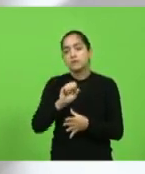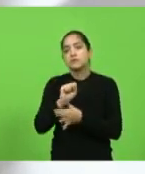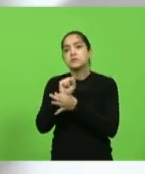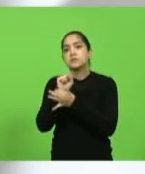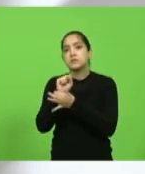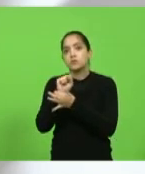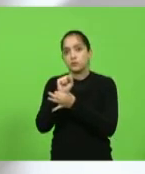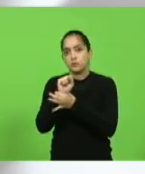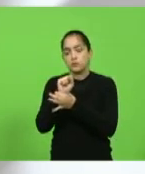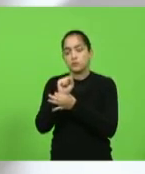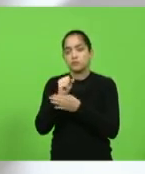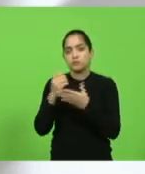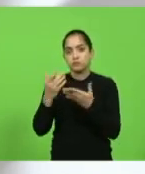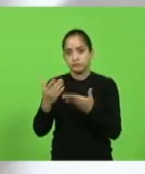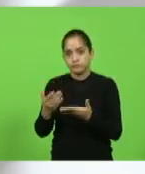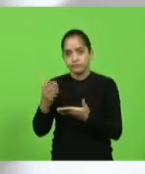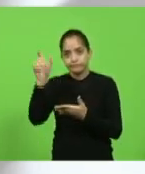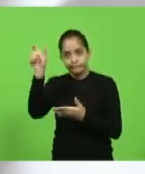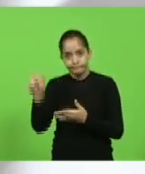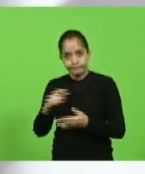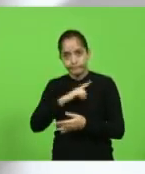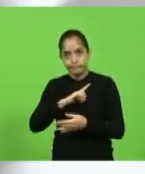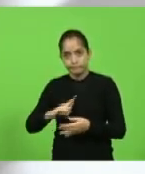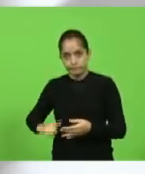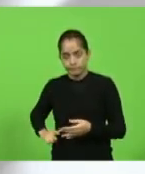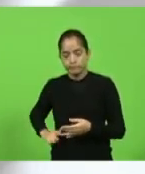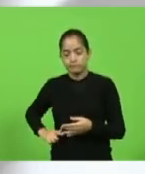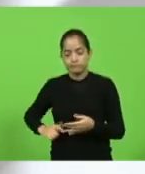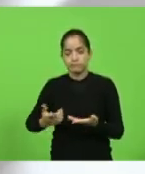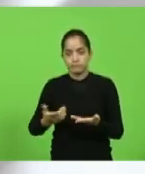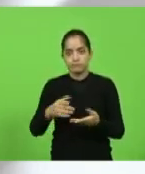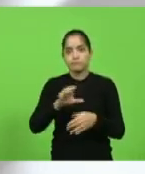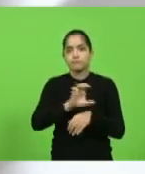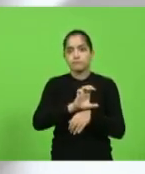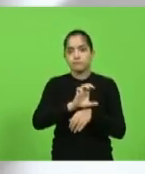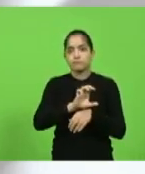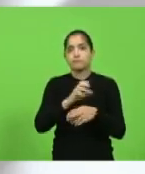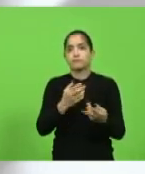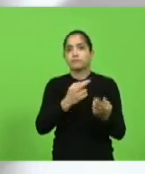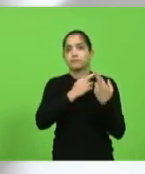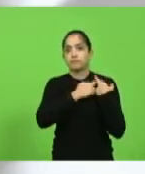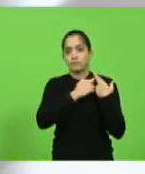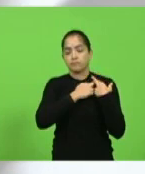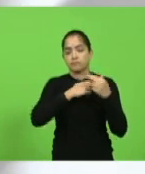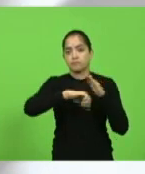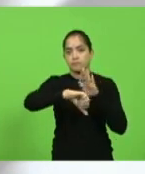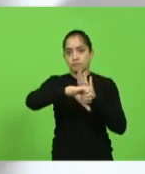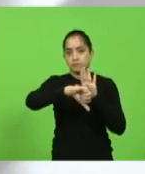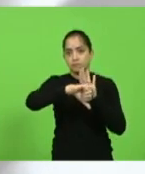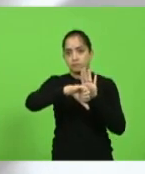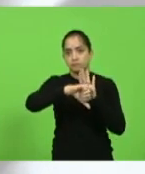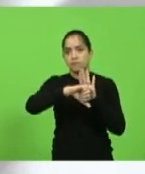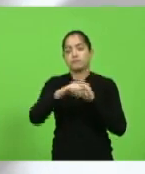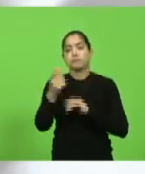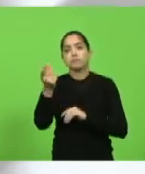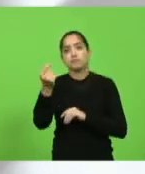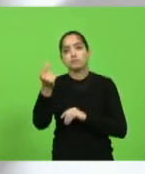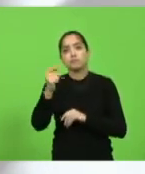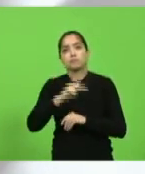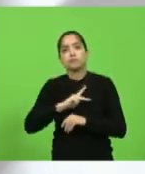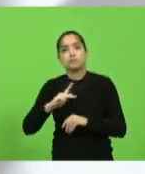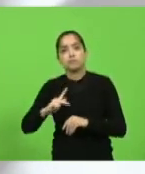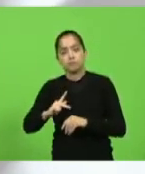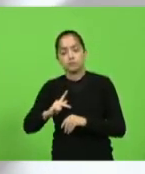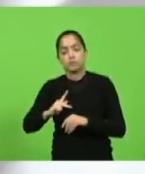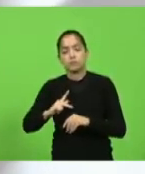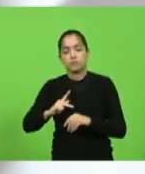hipótese, incorreu o senhor governador do Estado no crime de responsabilidade contra a guarda ilegal e emprego do dinheiro público, concernente